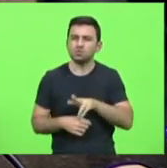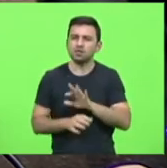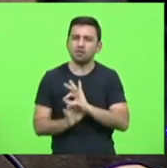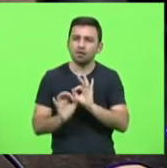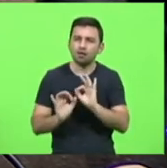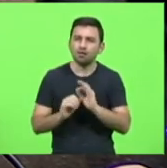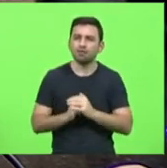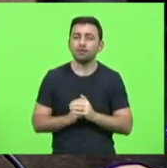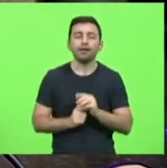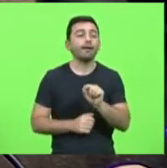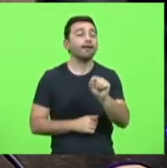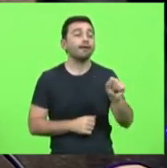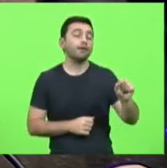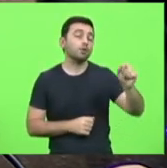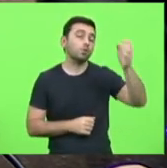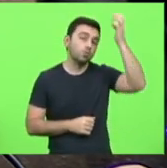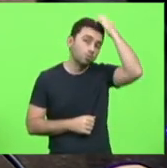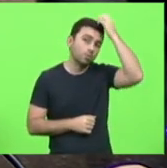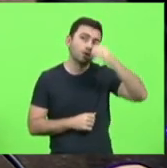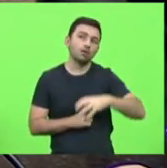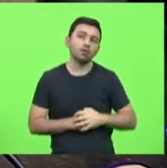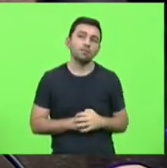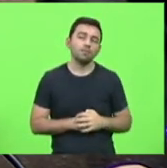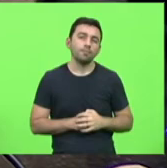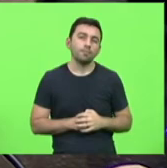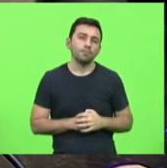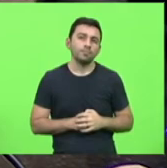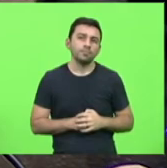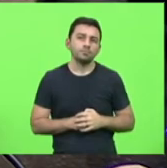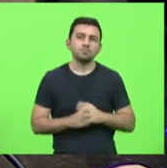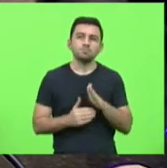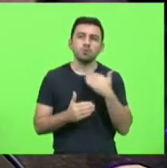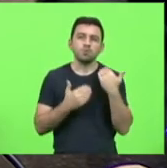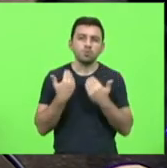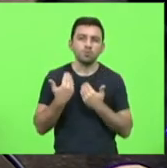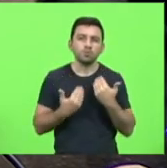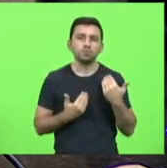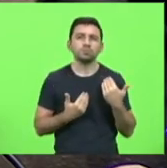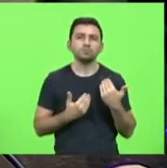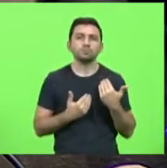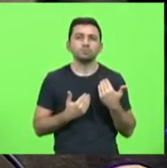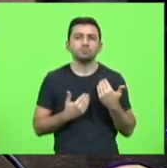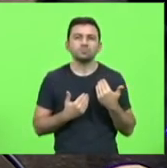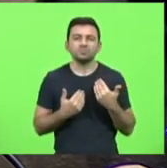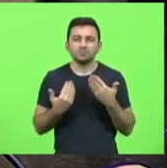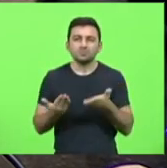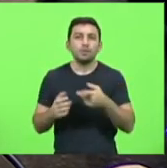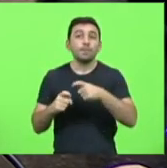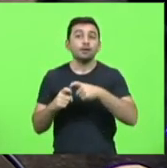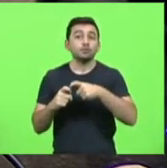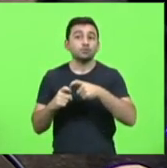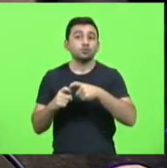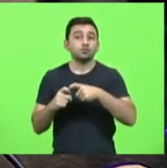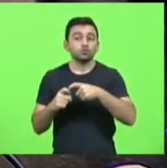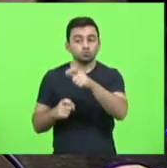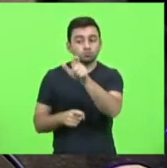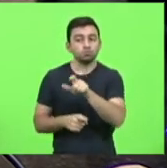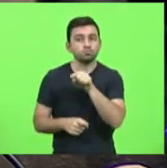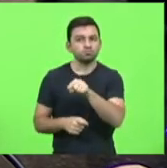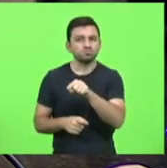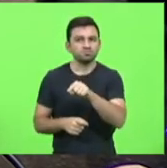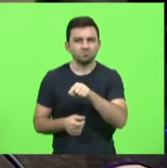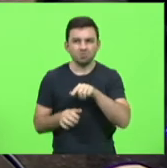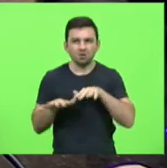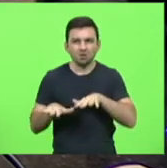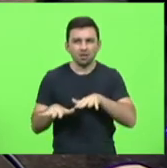Quem serão os culpados pelas mortes daquele médico militante lá do